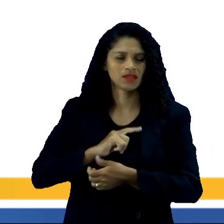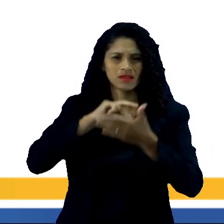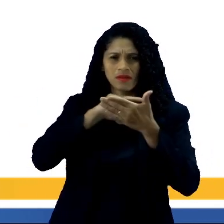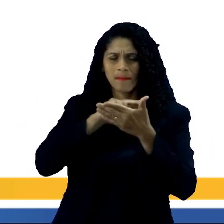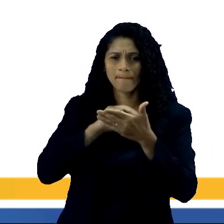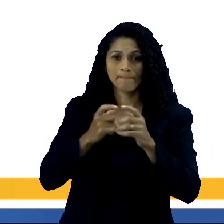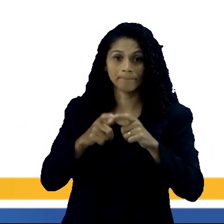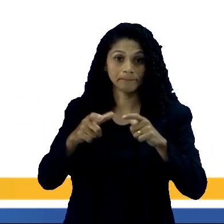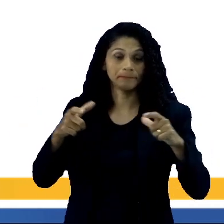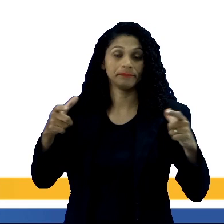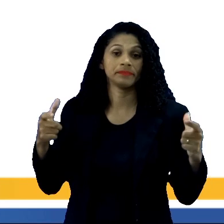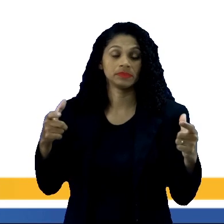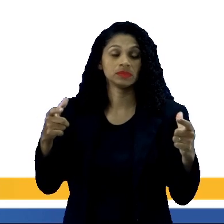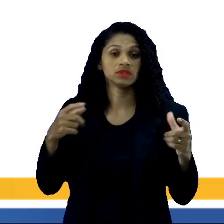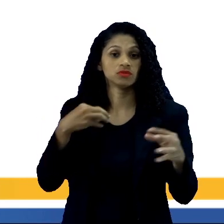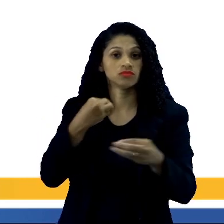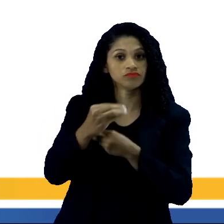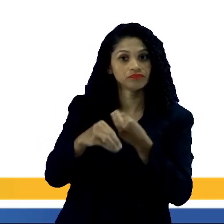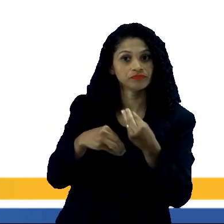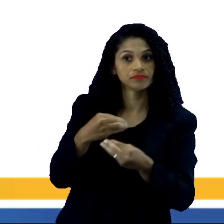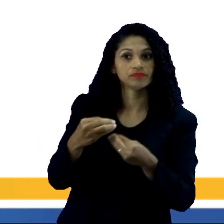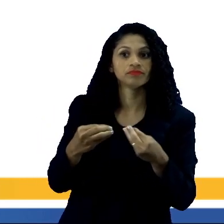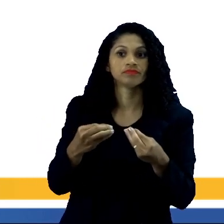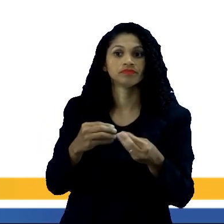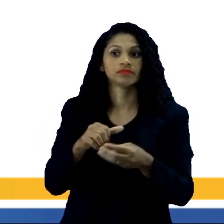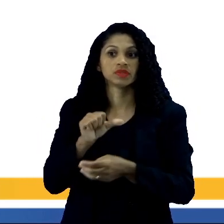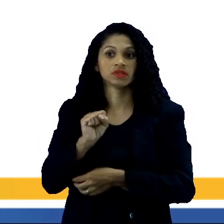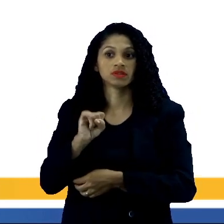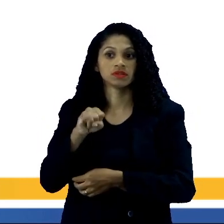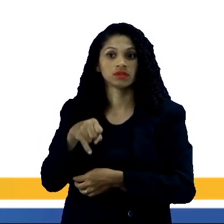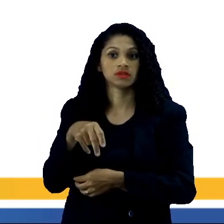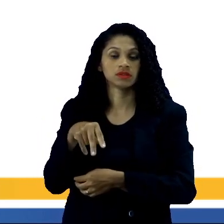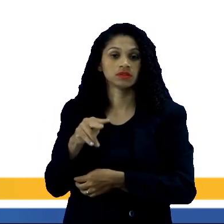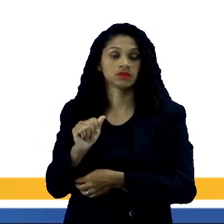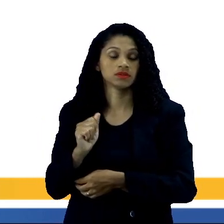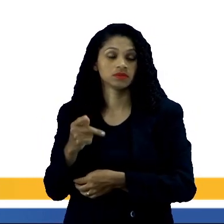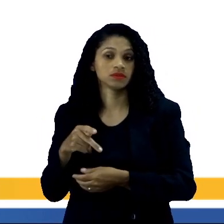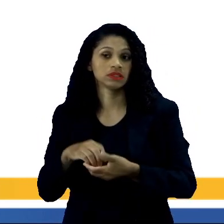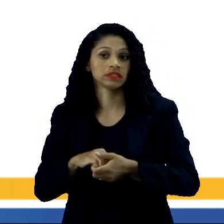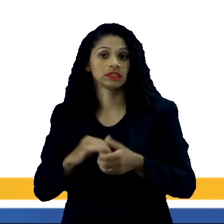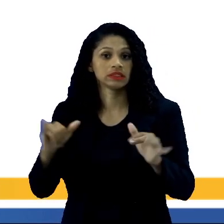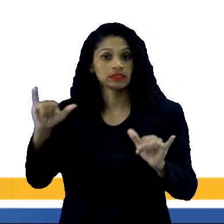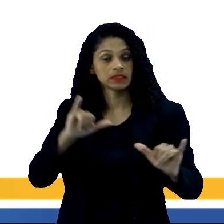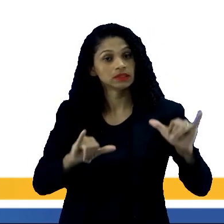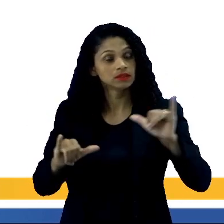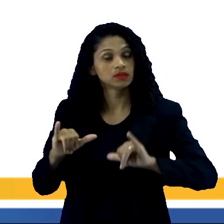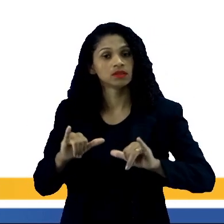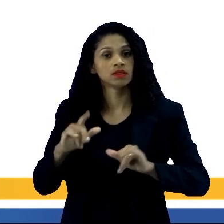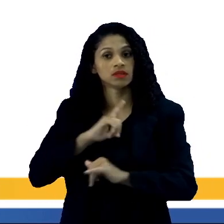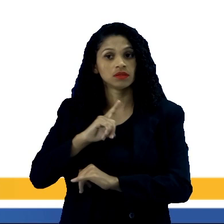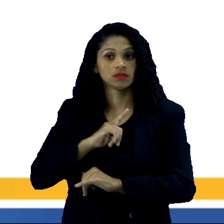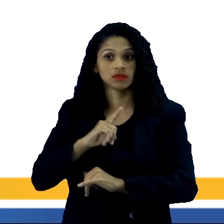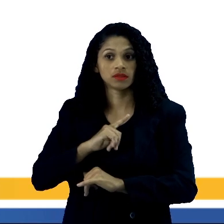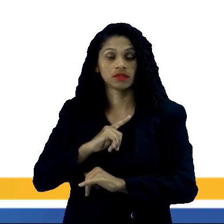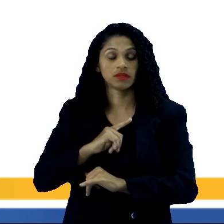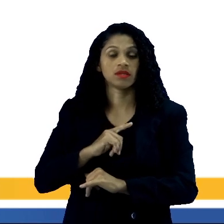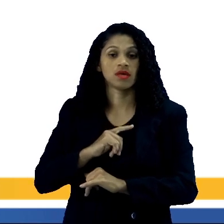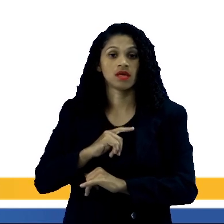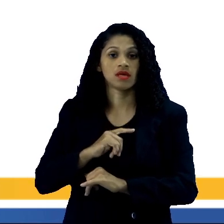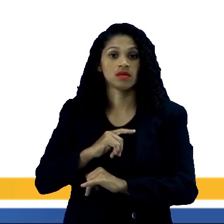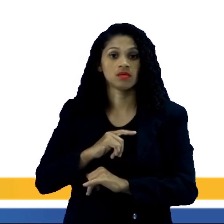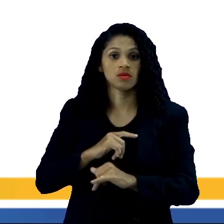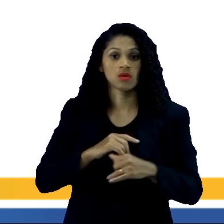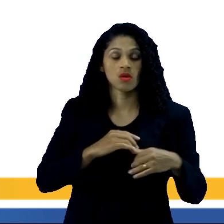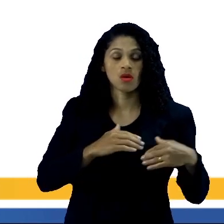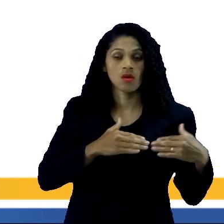componentes envolvidos aí. Por quê? Na sinapse química, eu vou ter obrigatoriamente a presença de mediadores